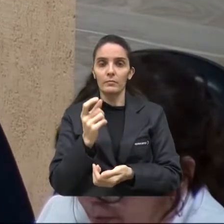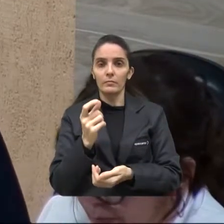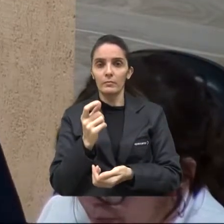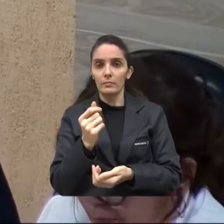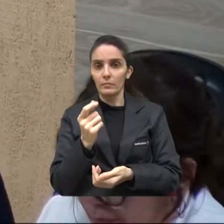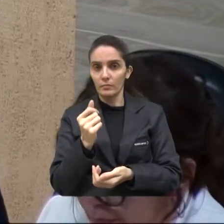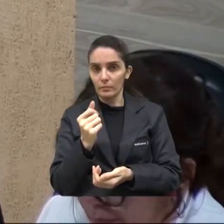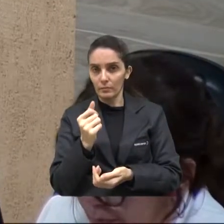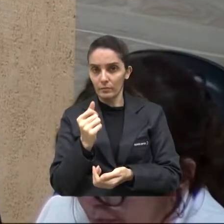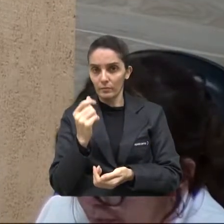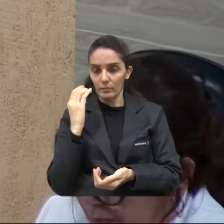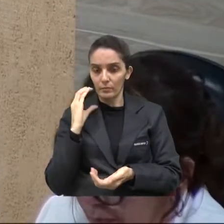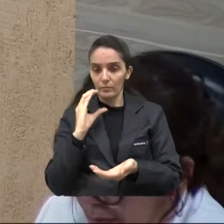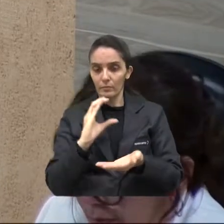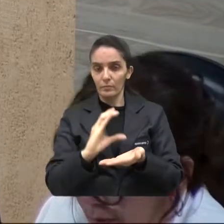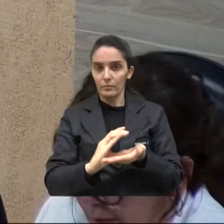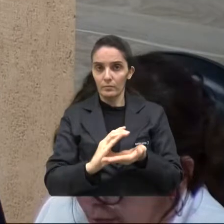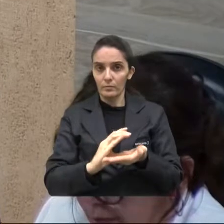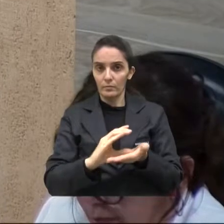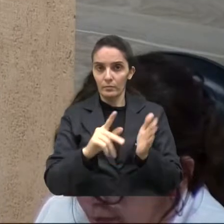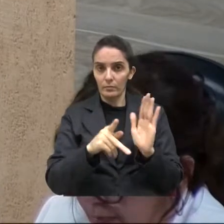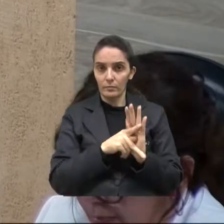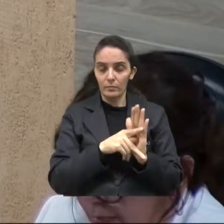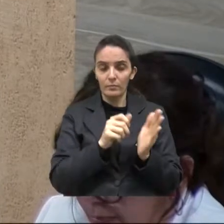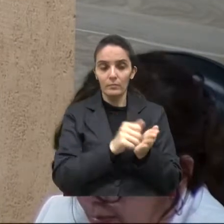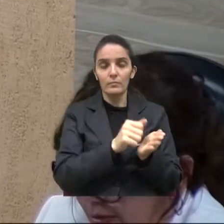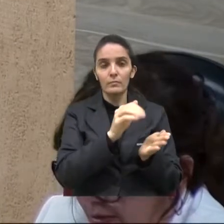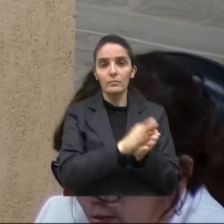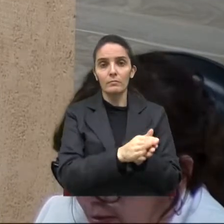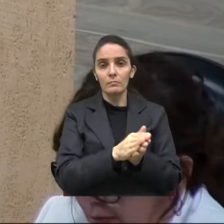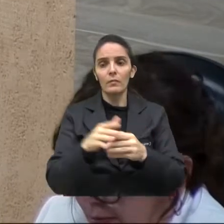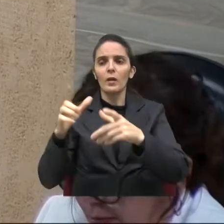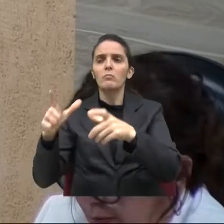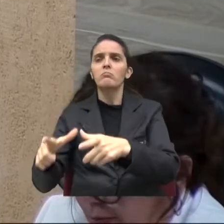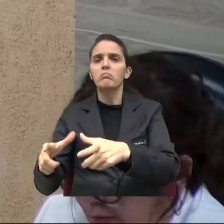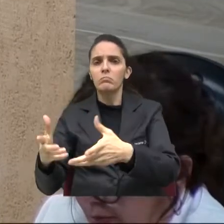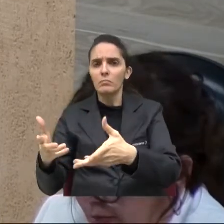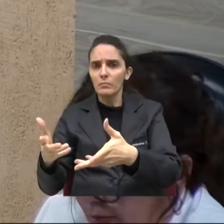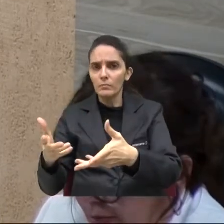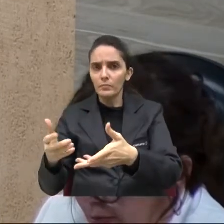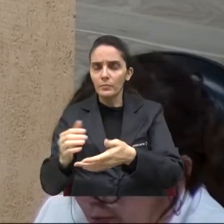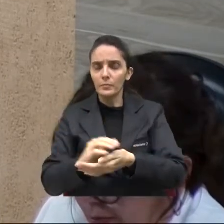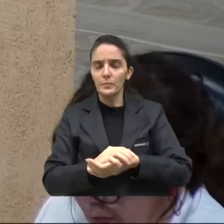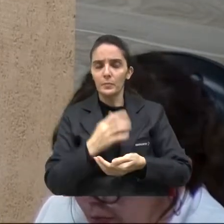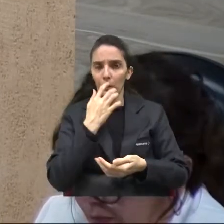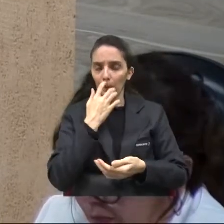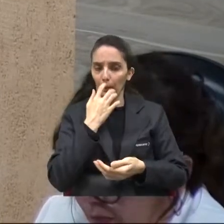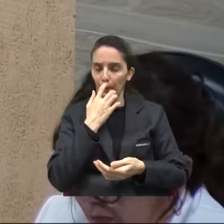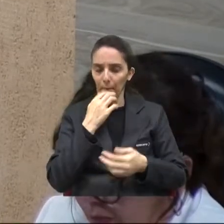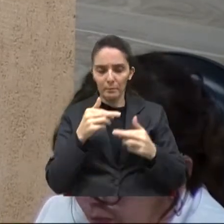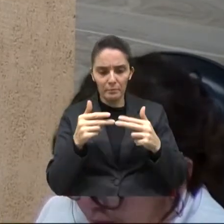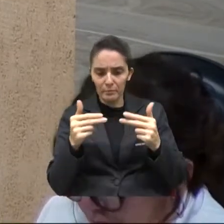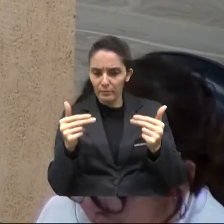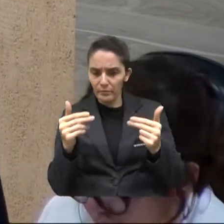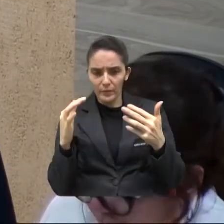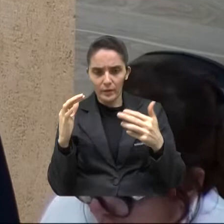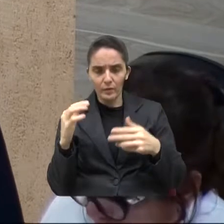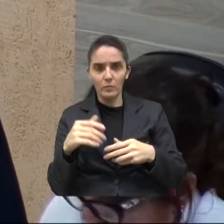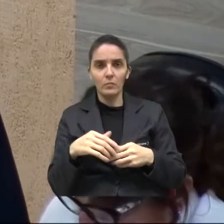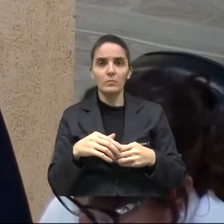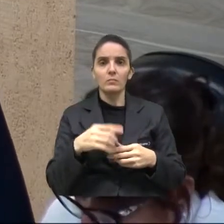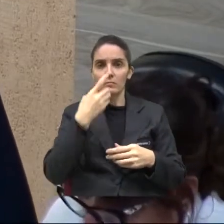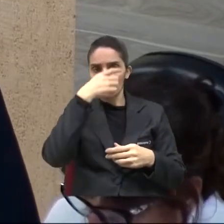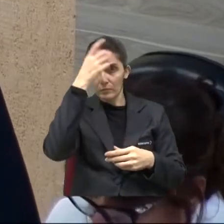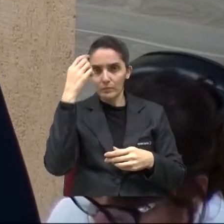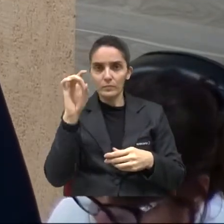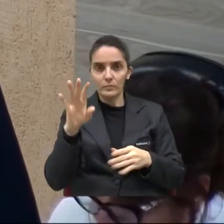verba, principalmente dessa arrecadação. A gente se falou tanto em acidente de trânsito, é tanta coisa, o Wagner comentou